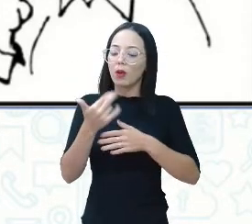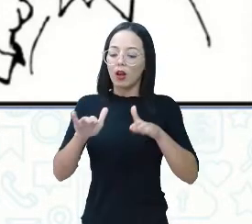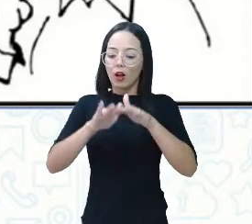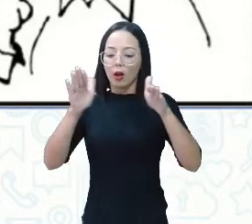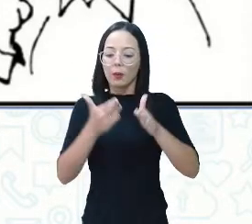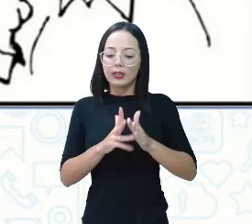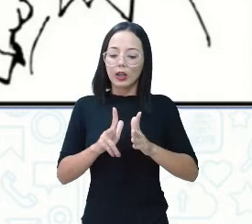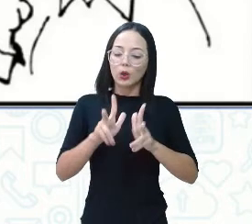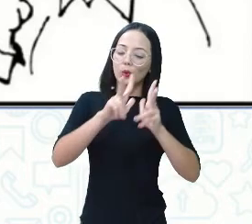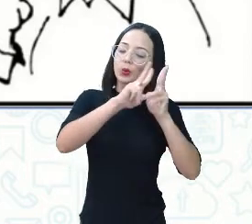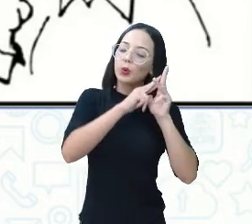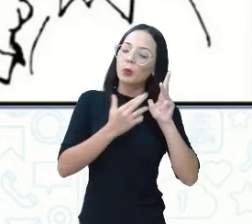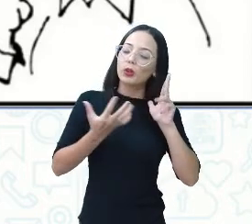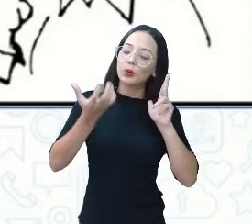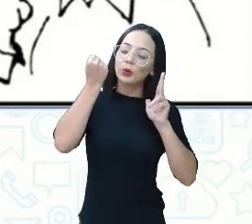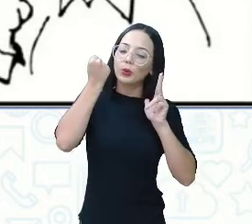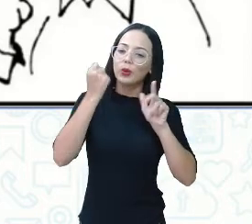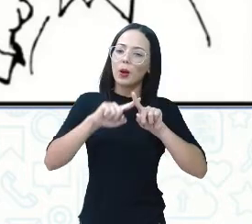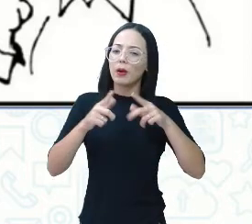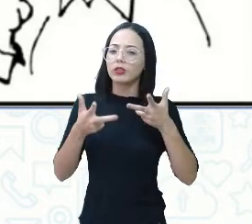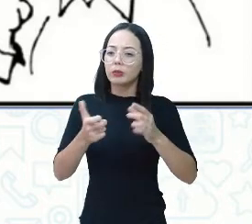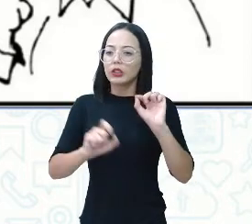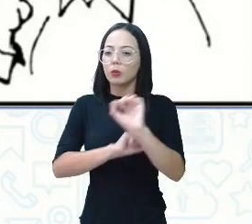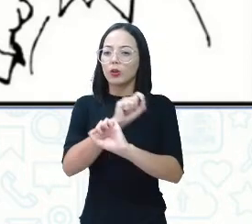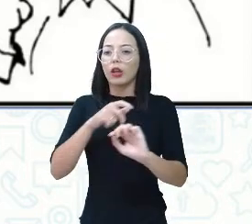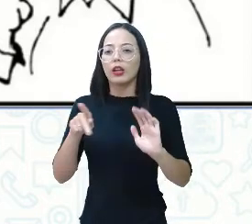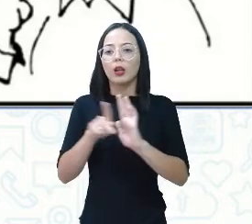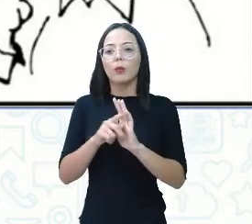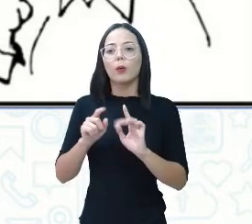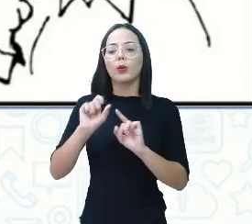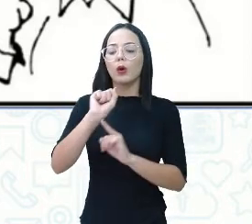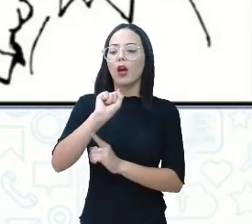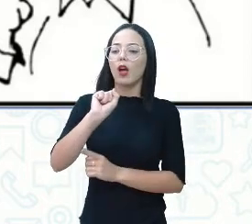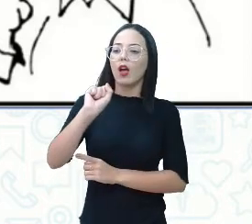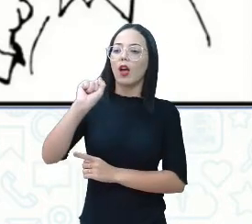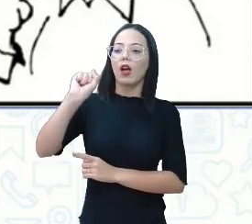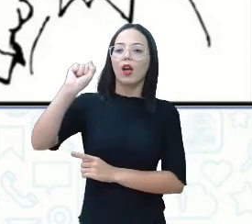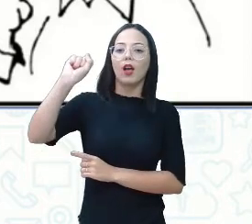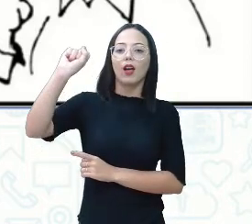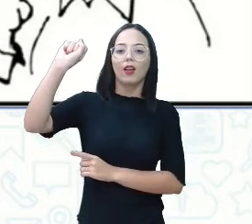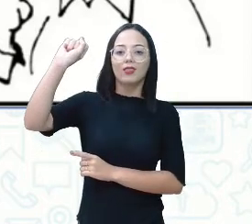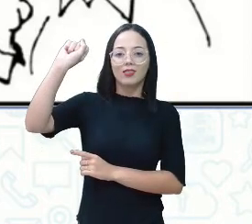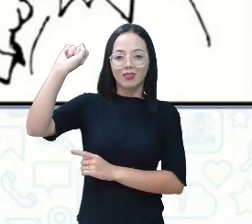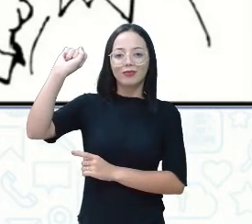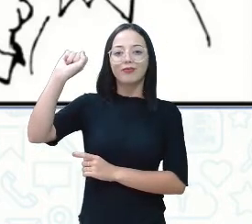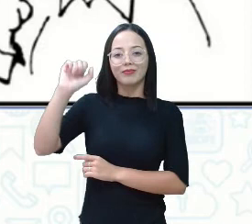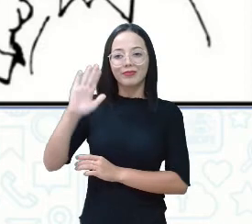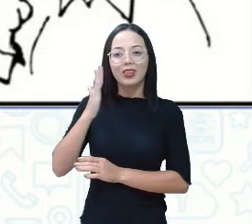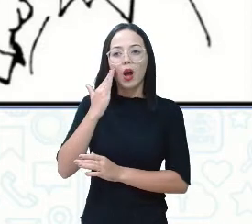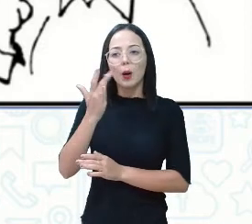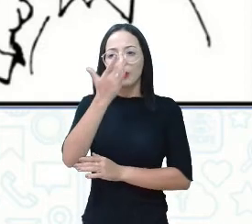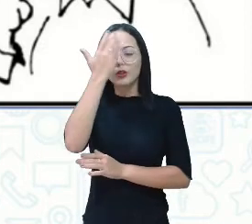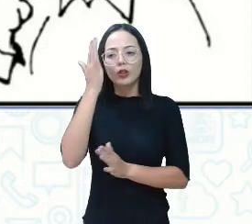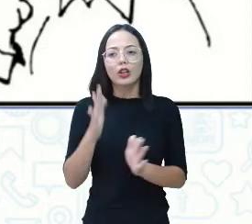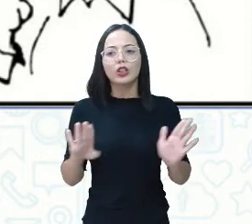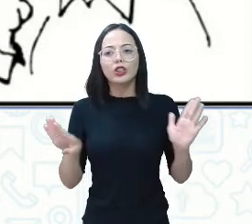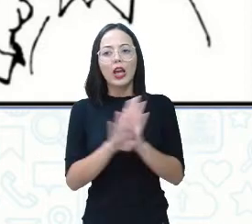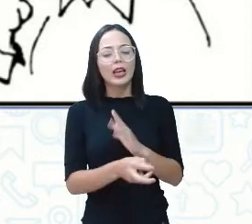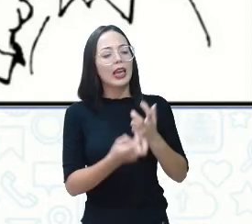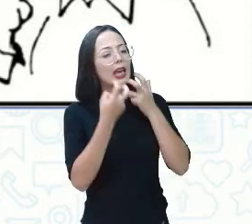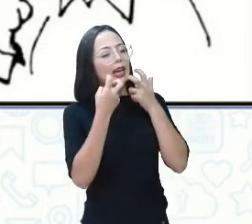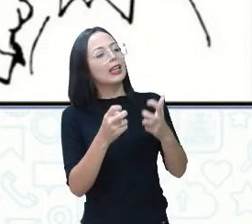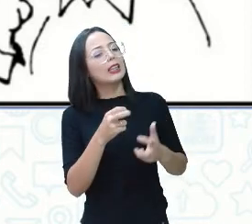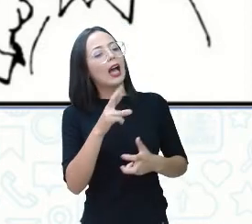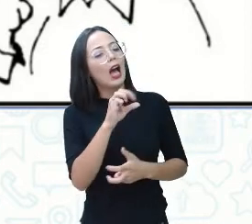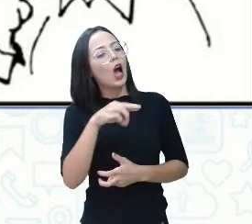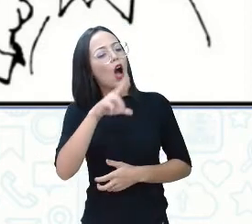dormindo, tirando uma soneca. E a gente percebe que tem uns S's saindo de Rômulo, né? E alguém chega e grita,